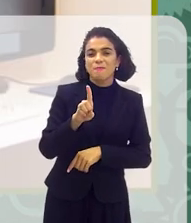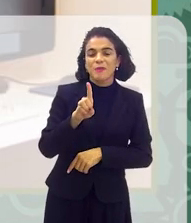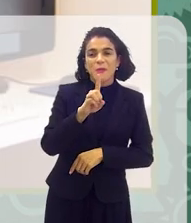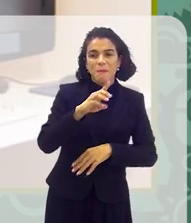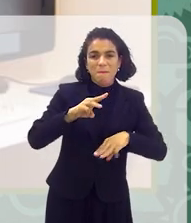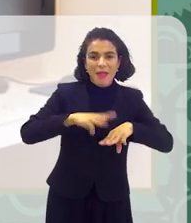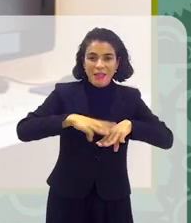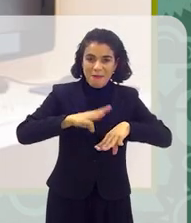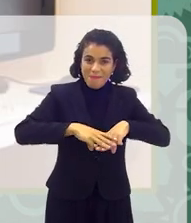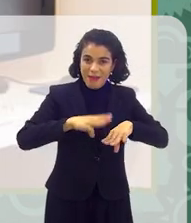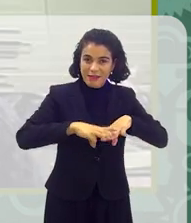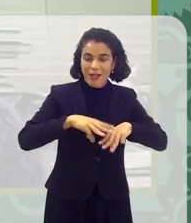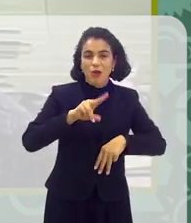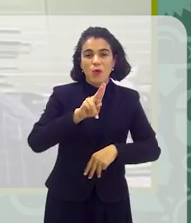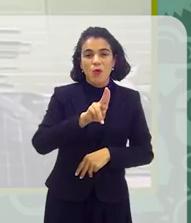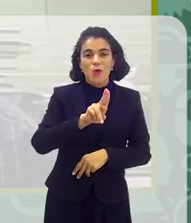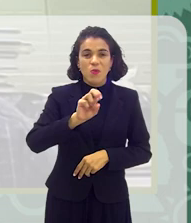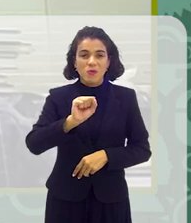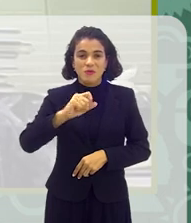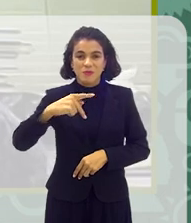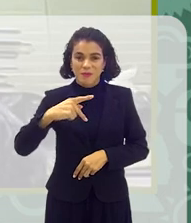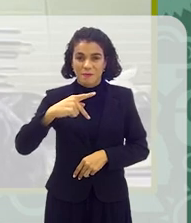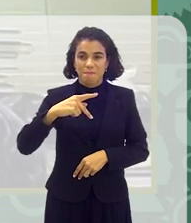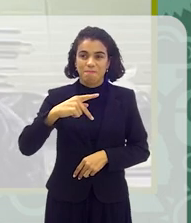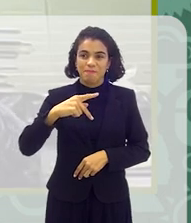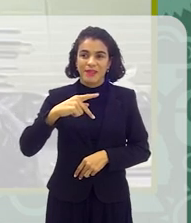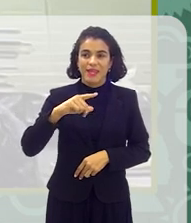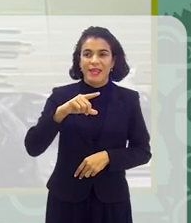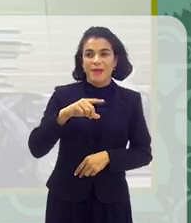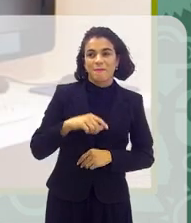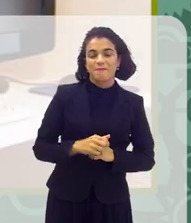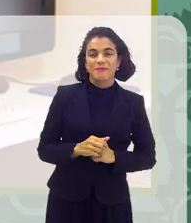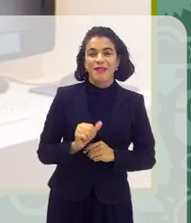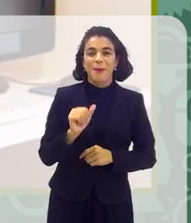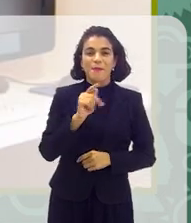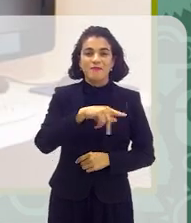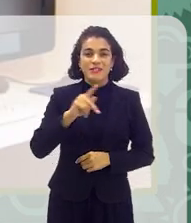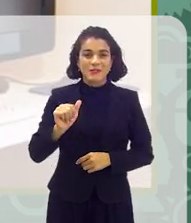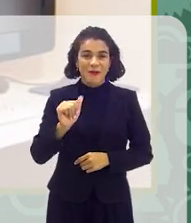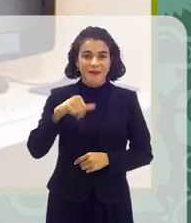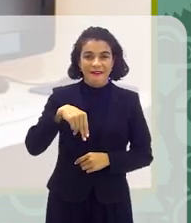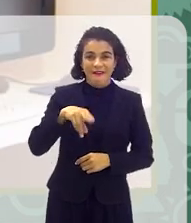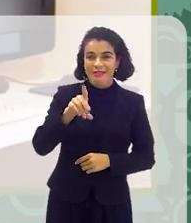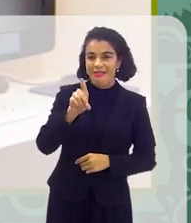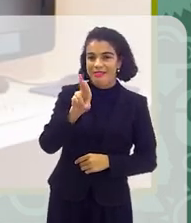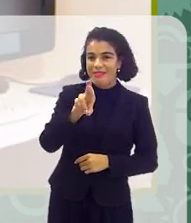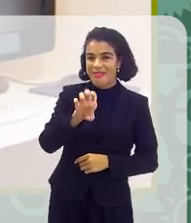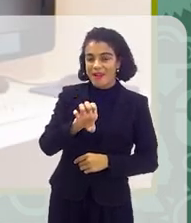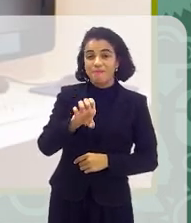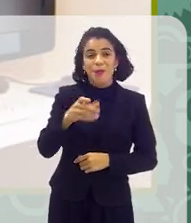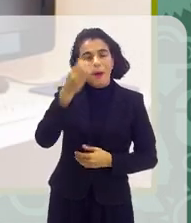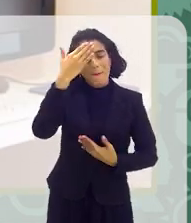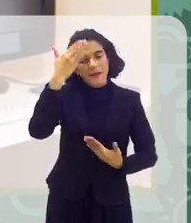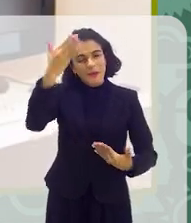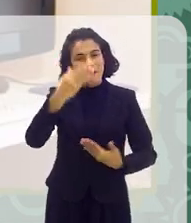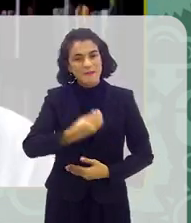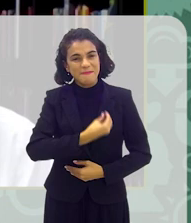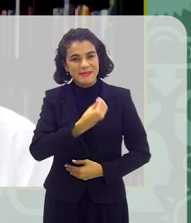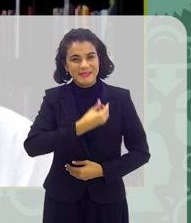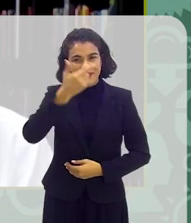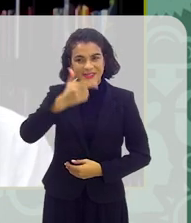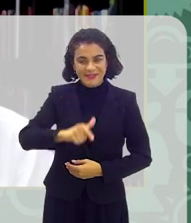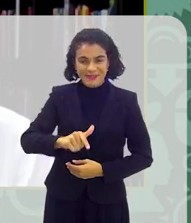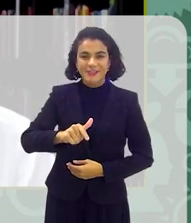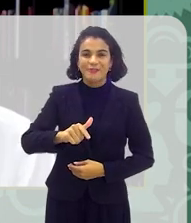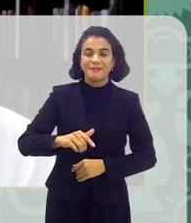Matemáticas e de Computação da USP, André Carlos Ponce de Leão Carvalho. Muito obrigada pela presença de vocês, agradeço mais uma vez